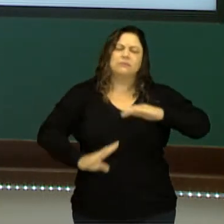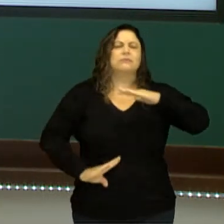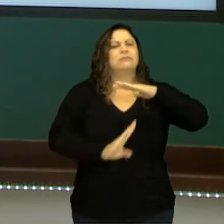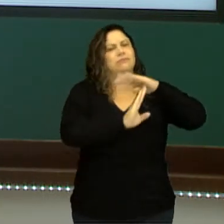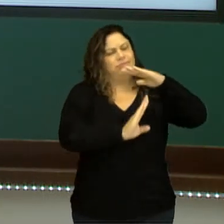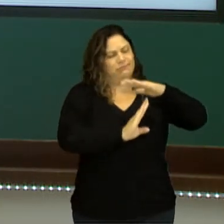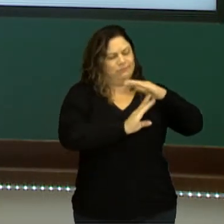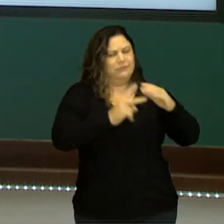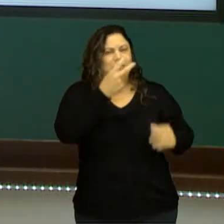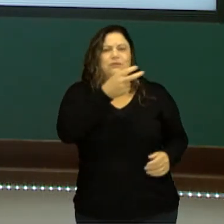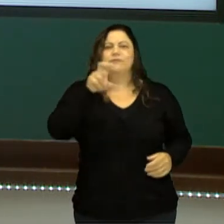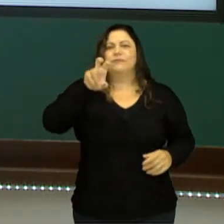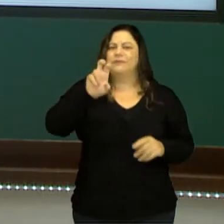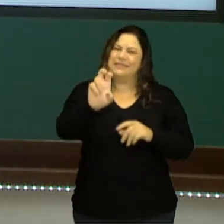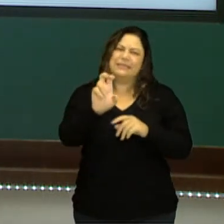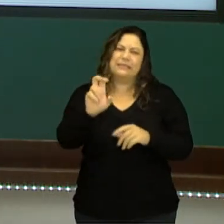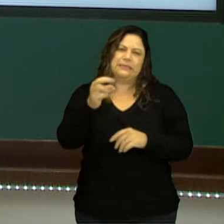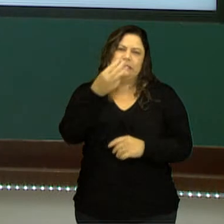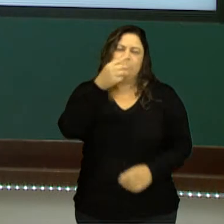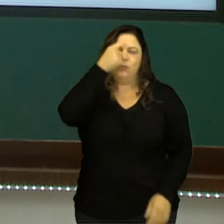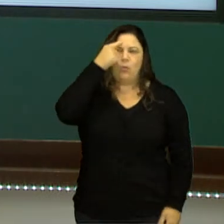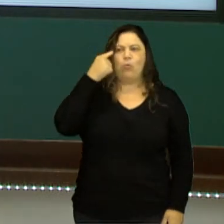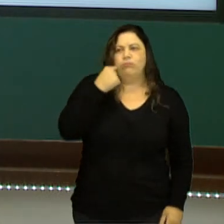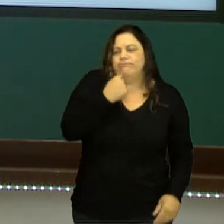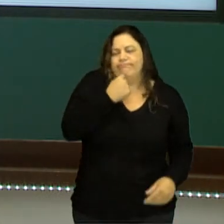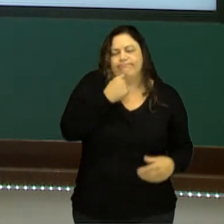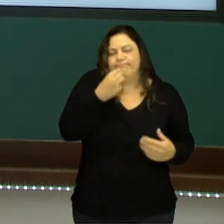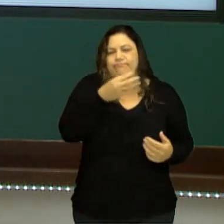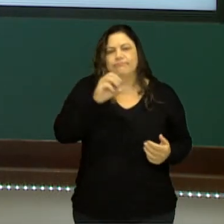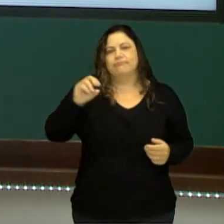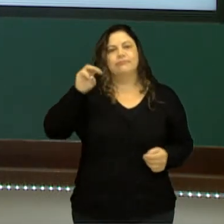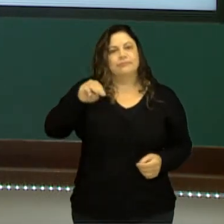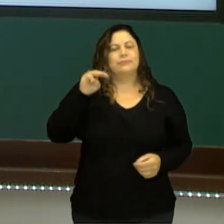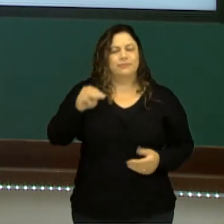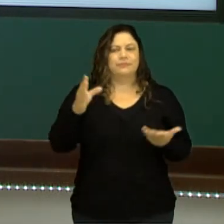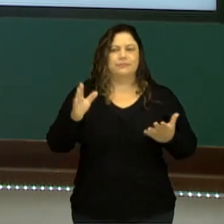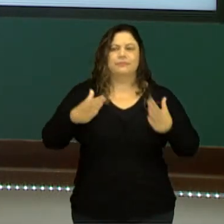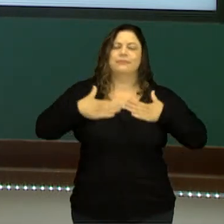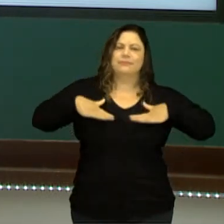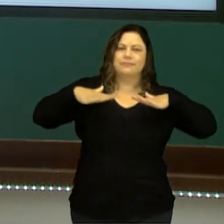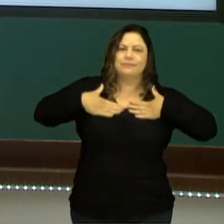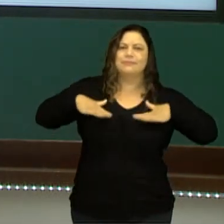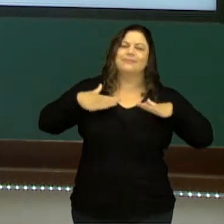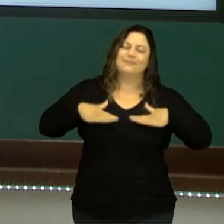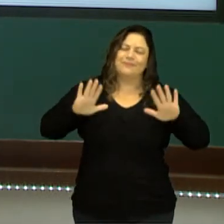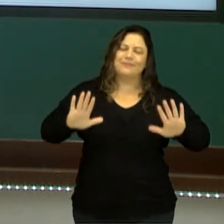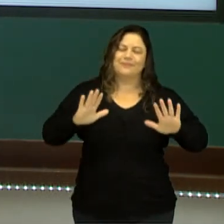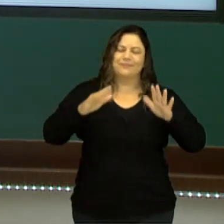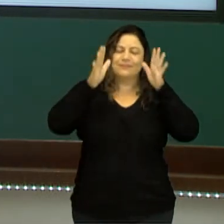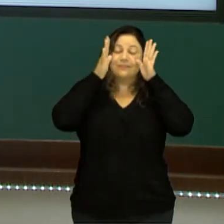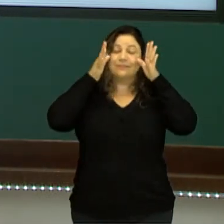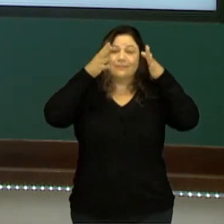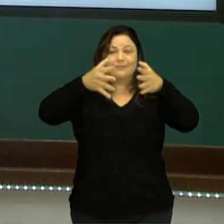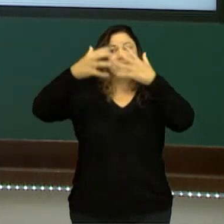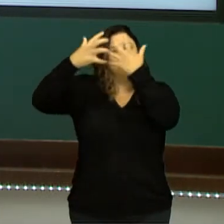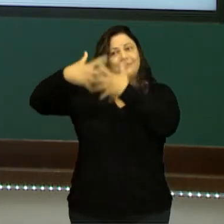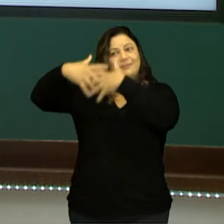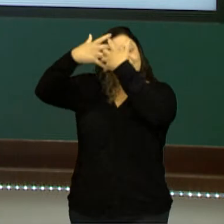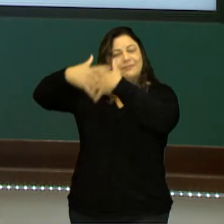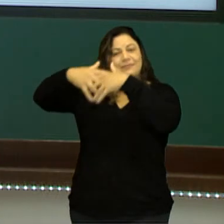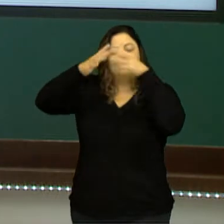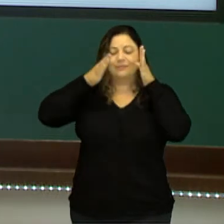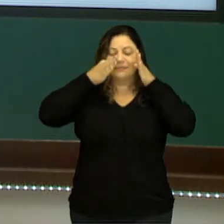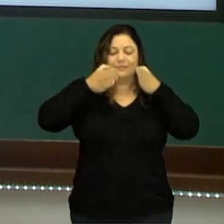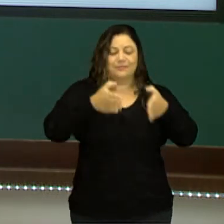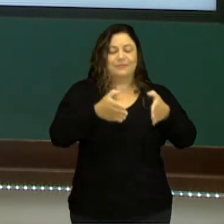faz uma pausa aí de meia hora para relaxar um pouco dessa concentração, para que o cérebro possa aí, então, fixar